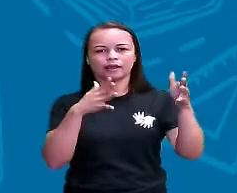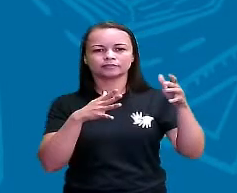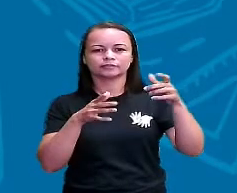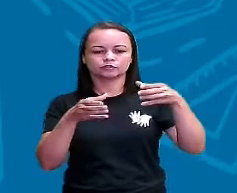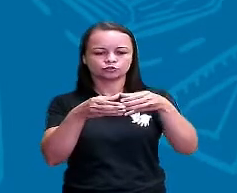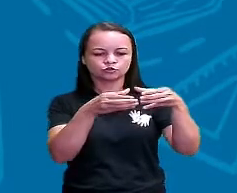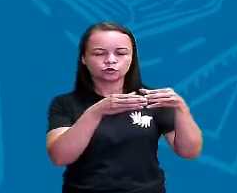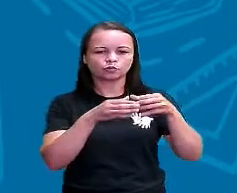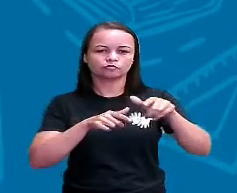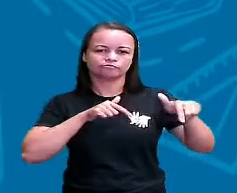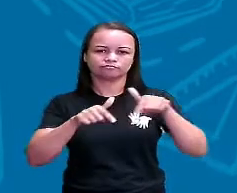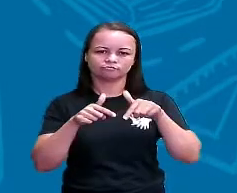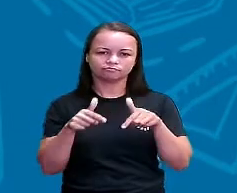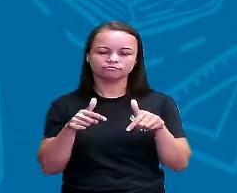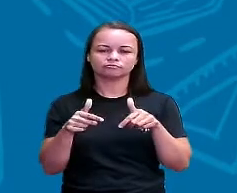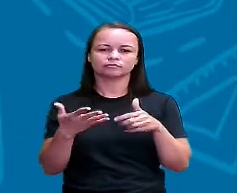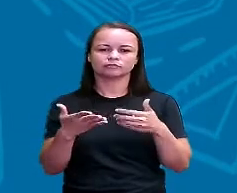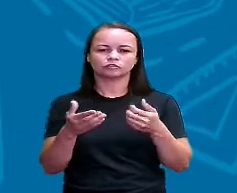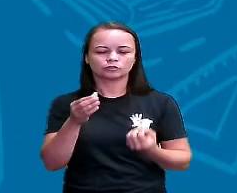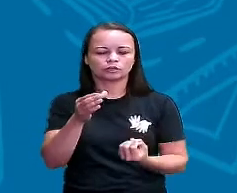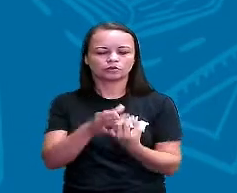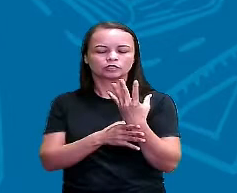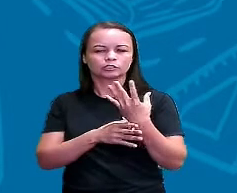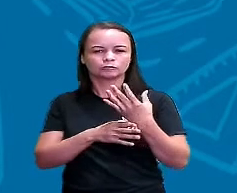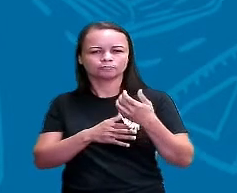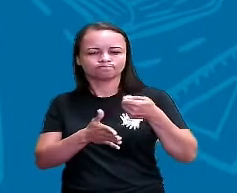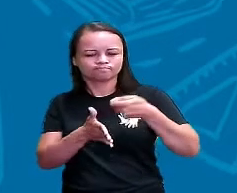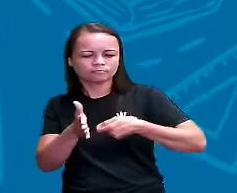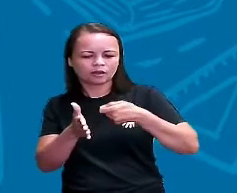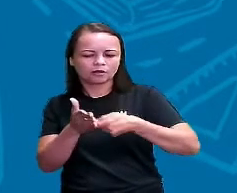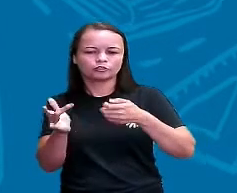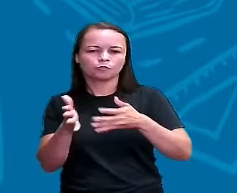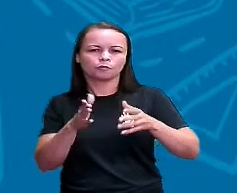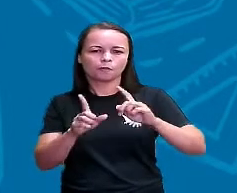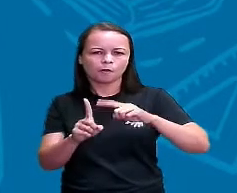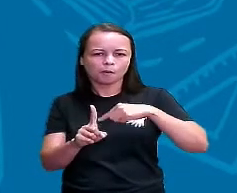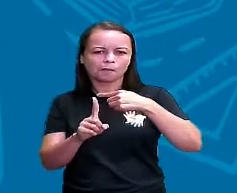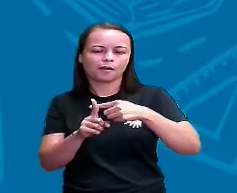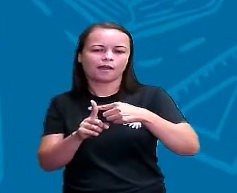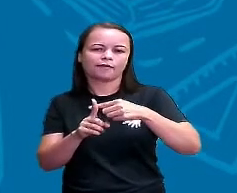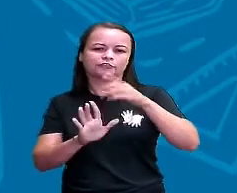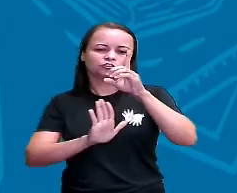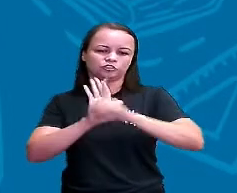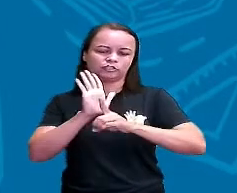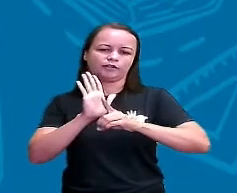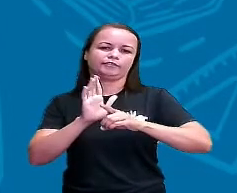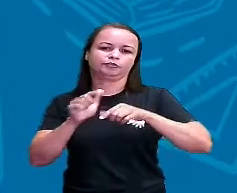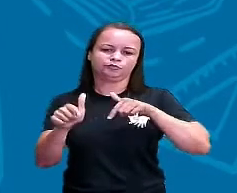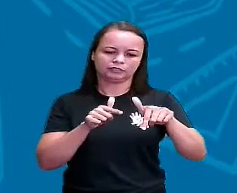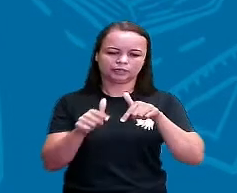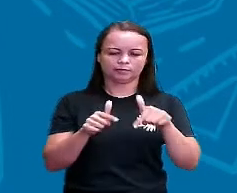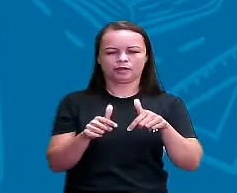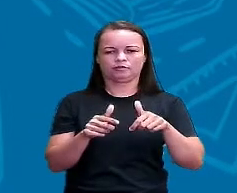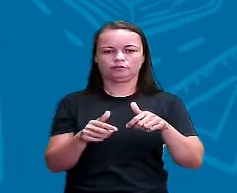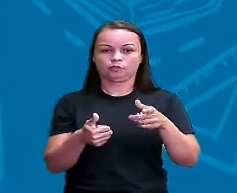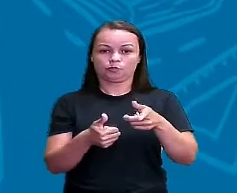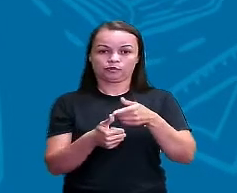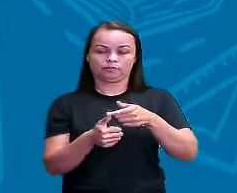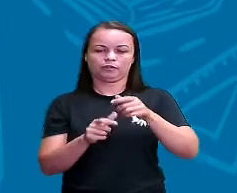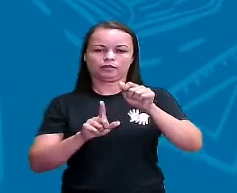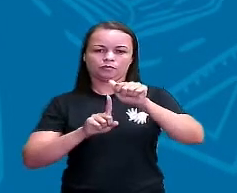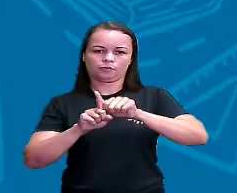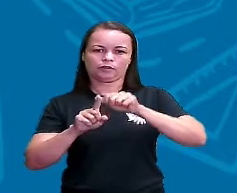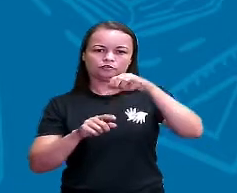trabalhadora. Surgido a partir das lutas de trabalhadores por mais direitos trabalhistas, o 1º de maio possui